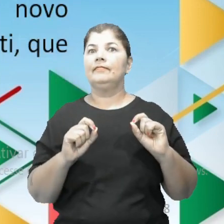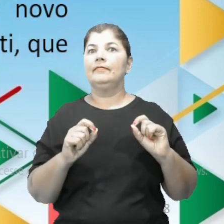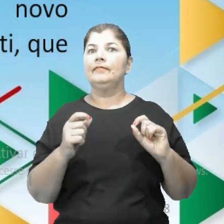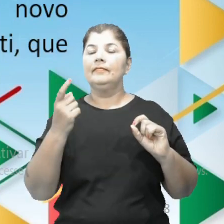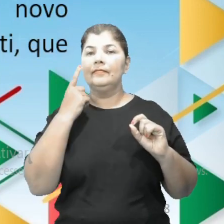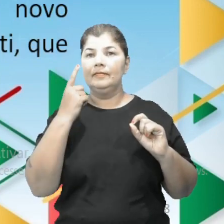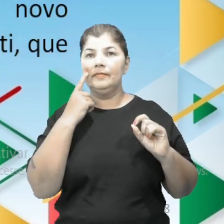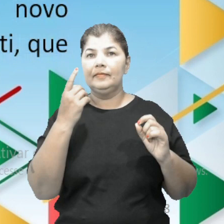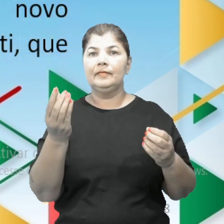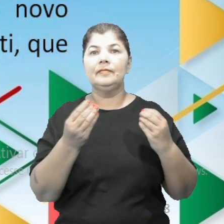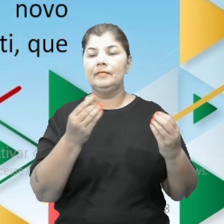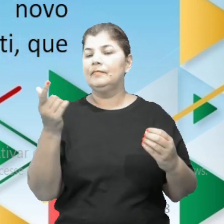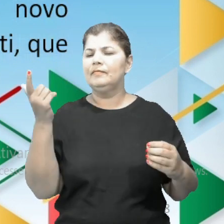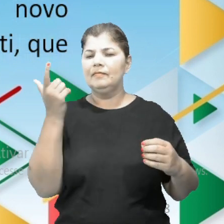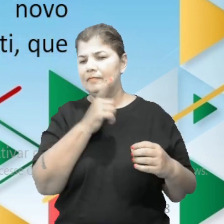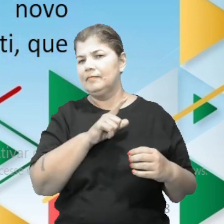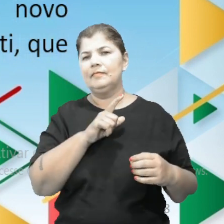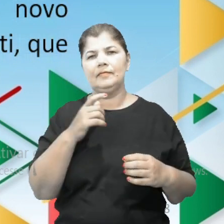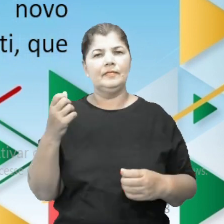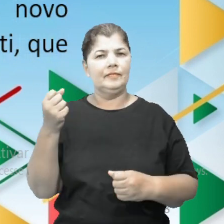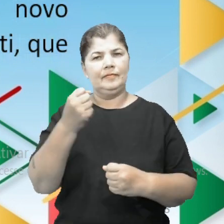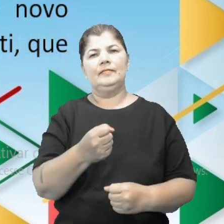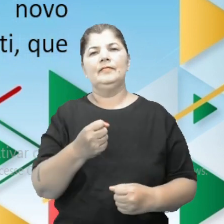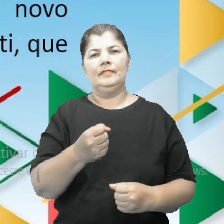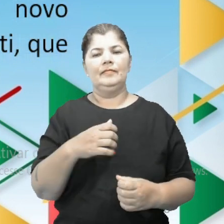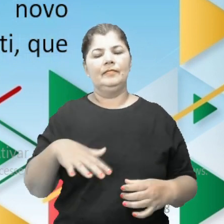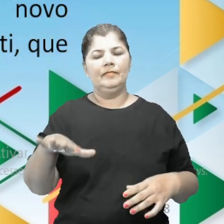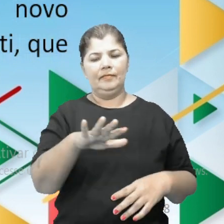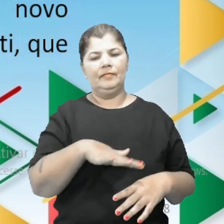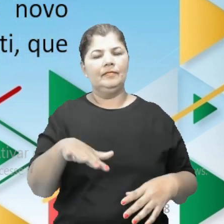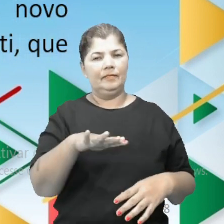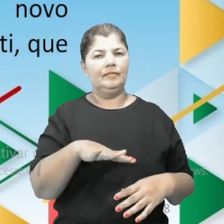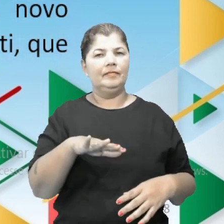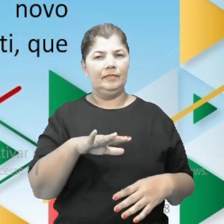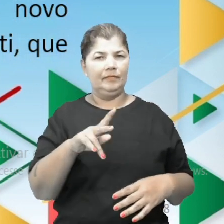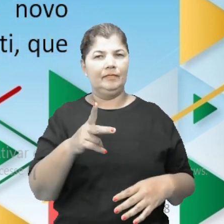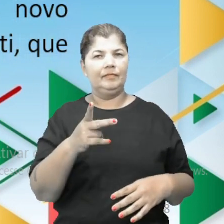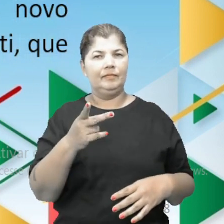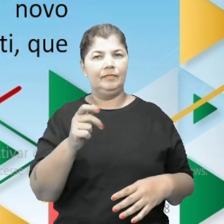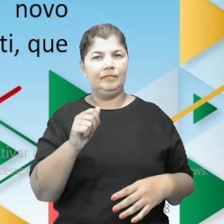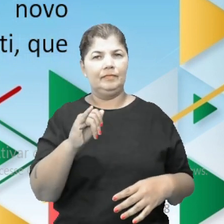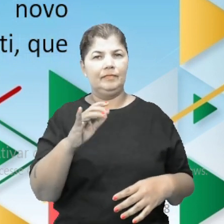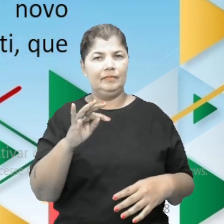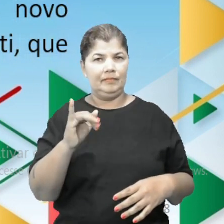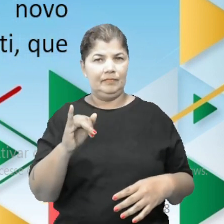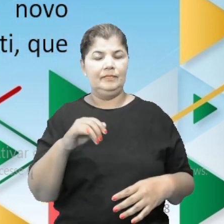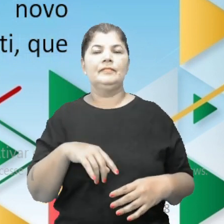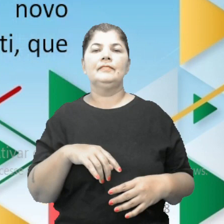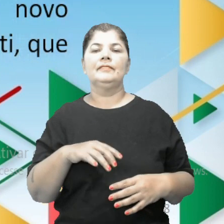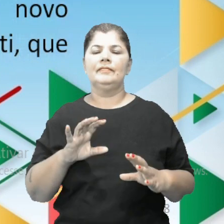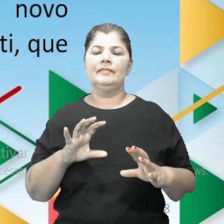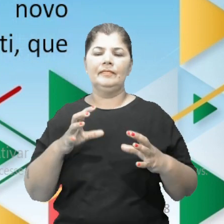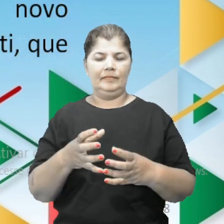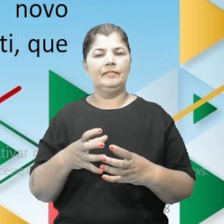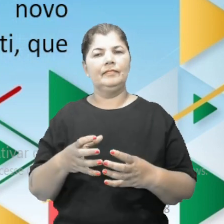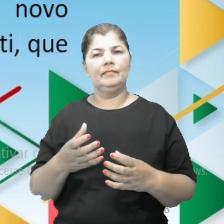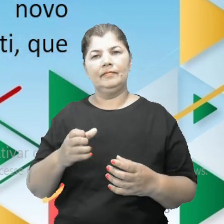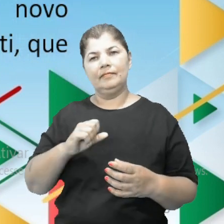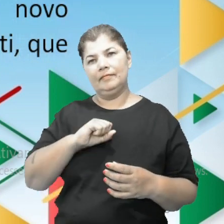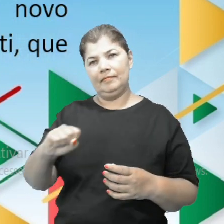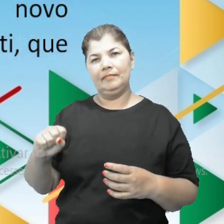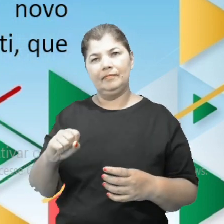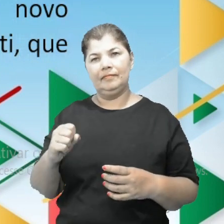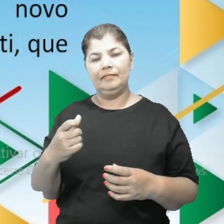essa emancipação do povo haitiano, né? Então, o exército de Dessalines conseguiu vencer